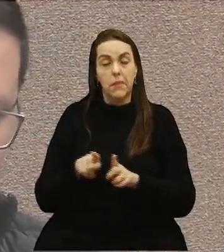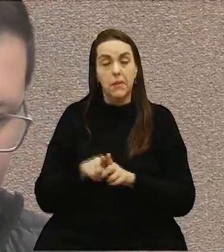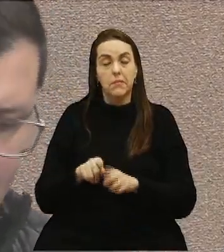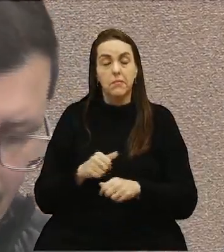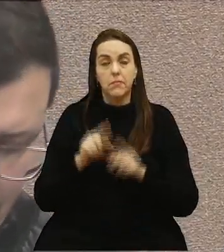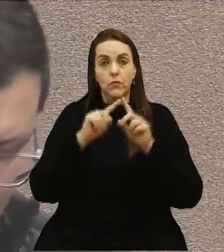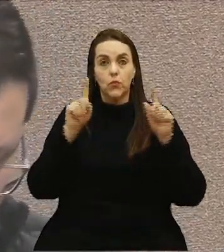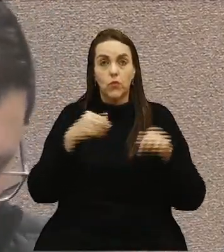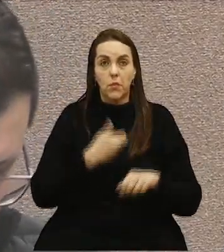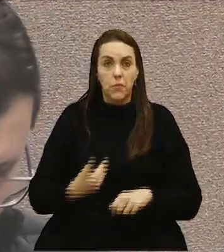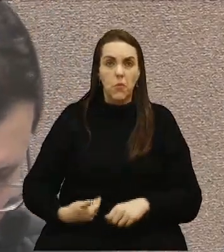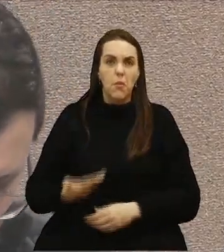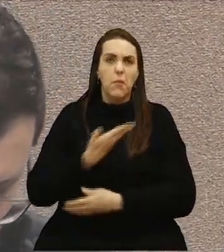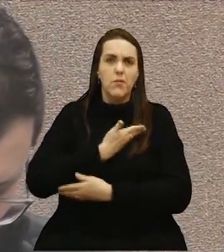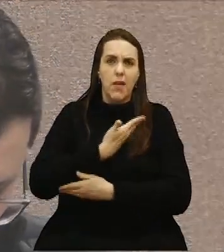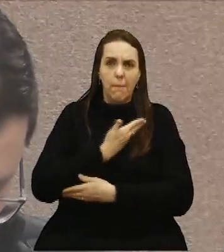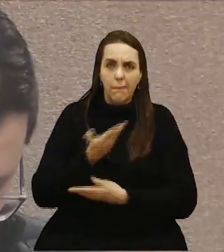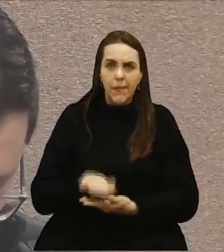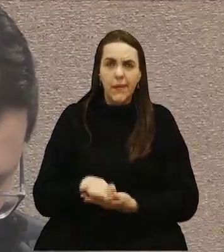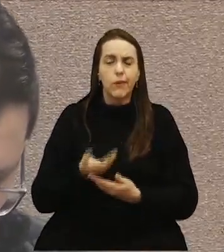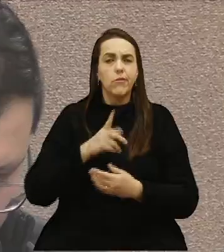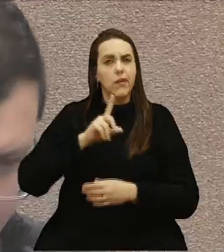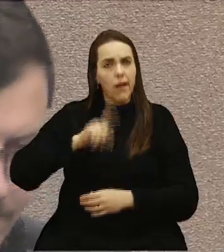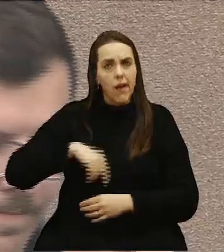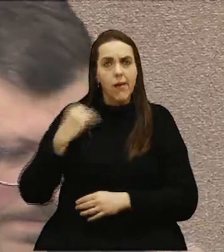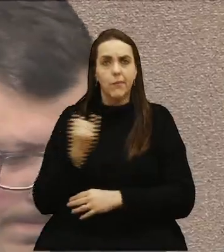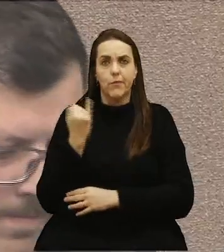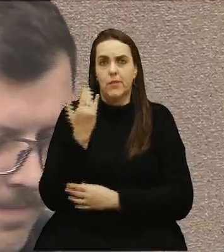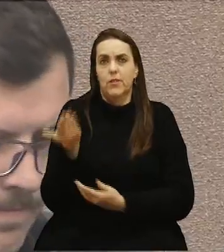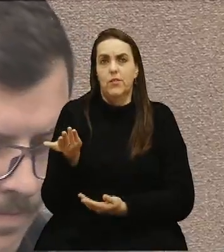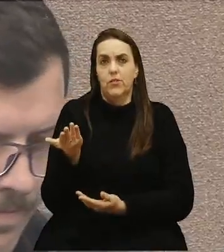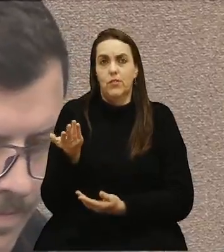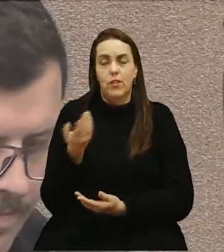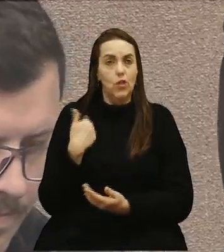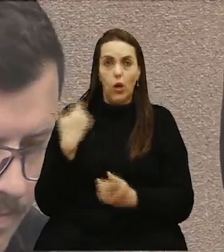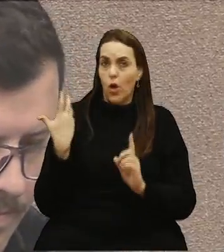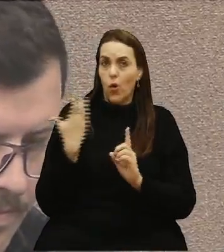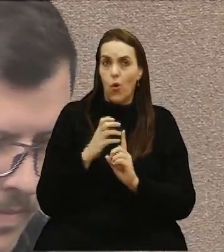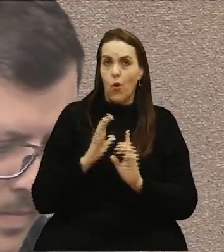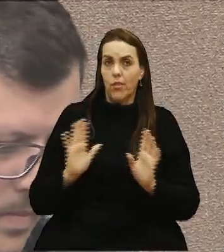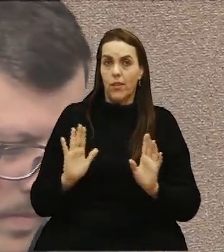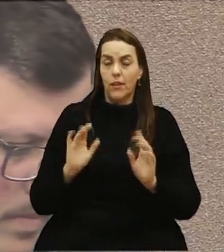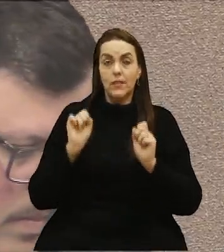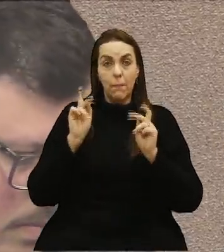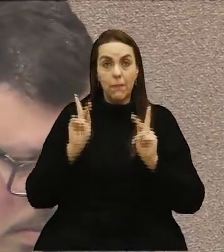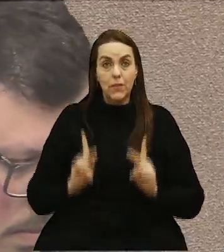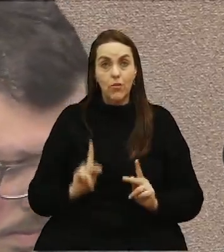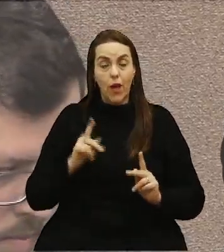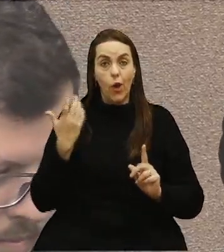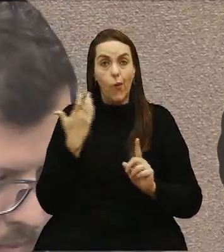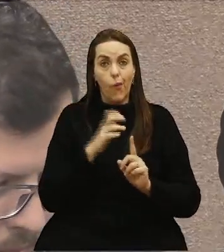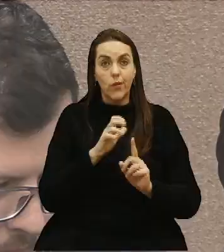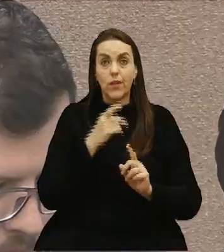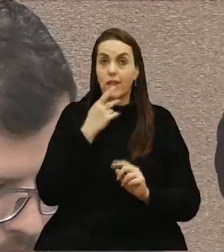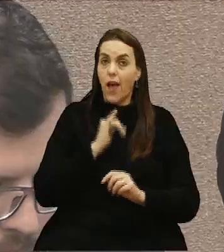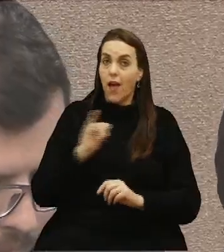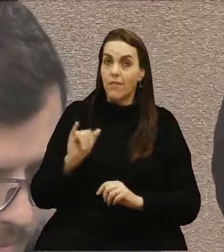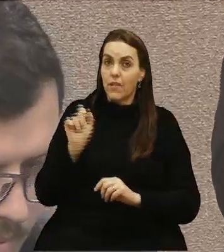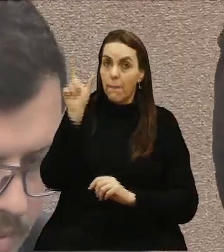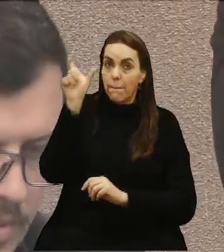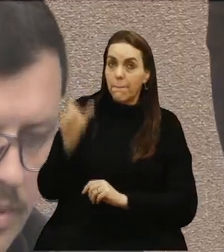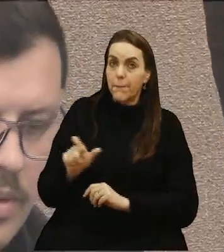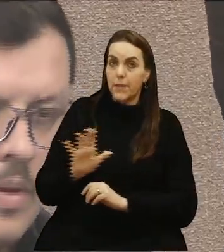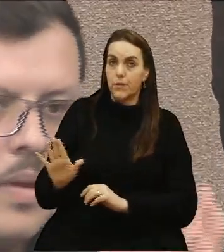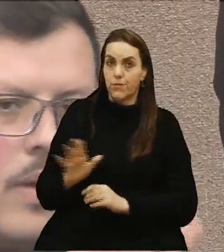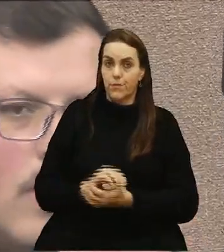amigos servidores, os servidores são importantes e ninguém aqui é contra. Se for falar que alguém que é contra, tem que falar quem que é essa pessoa. Então